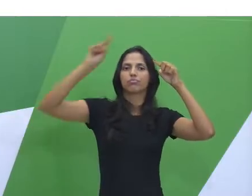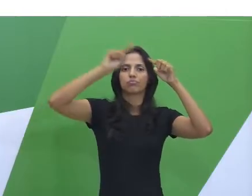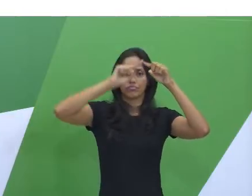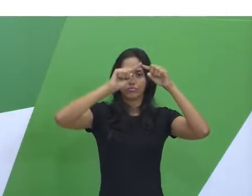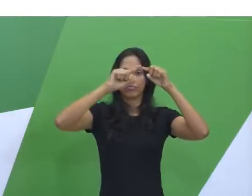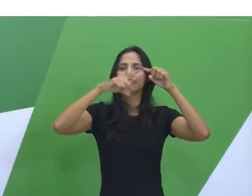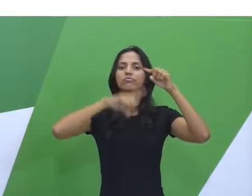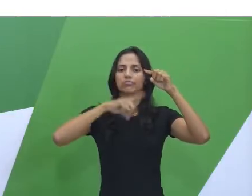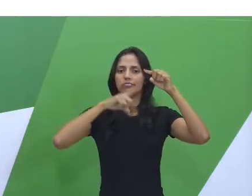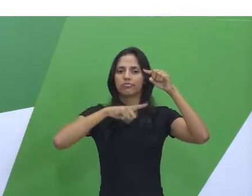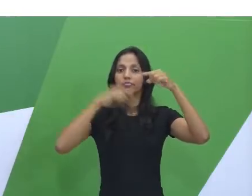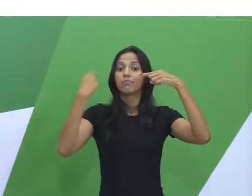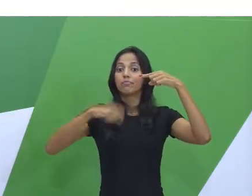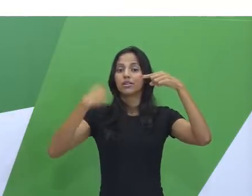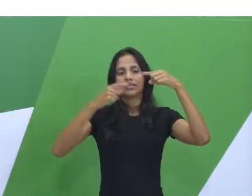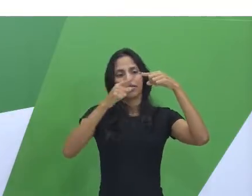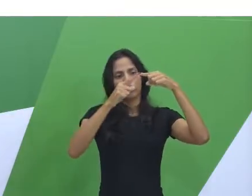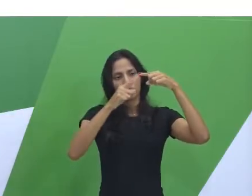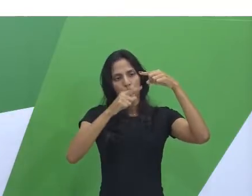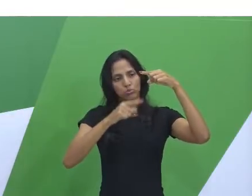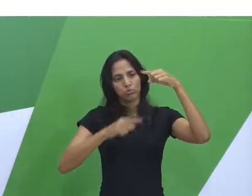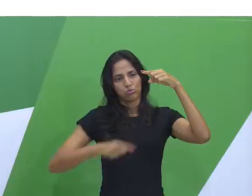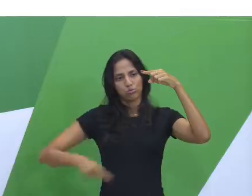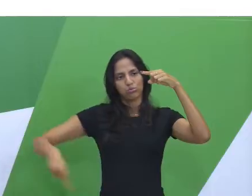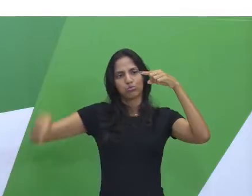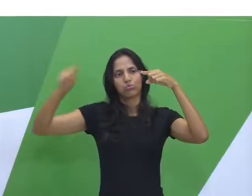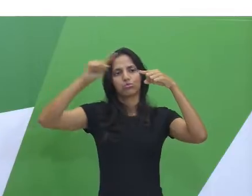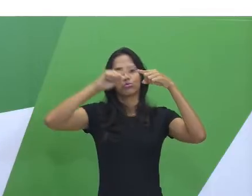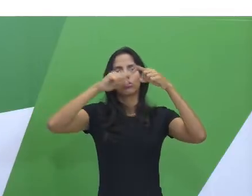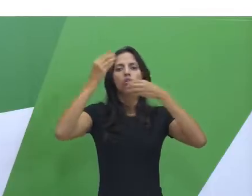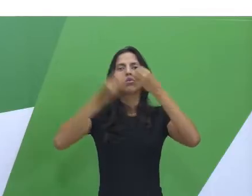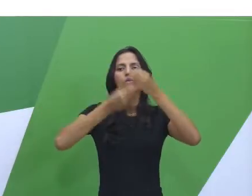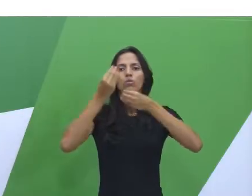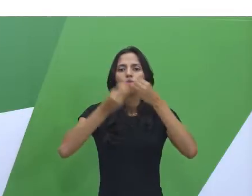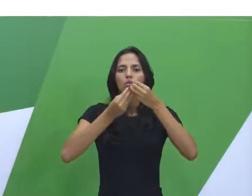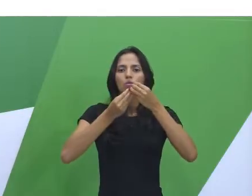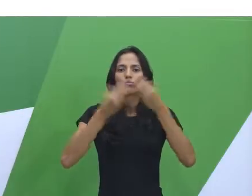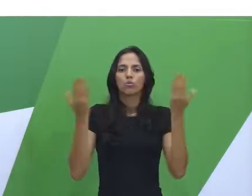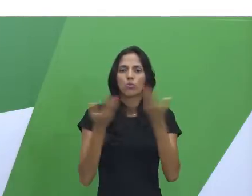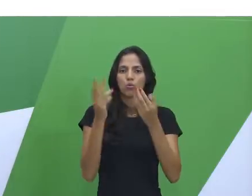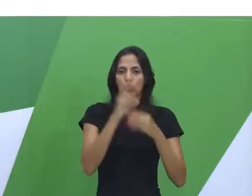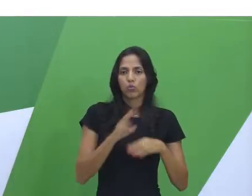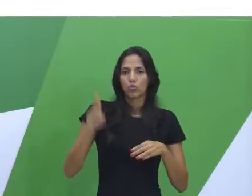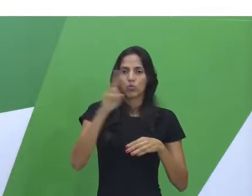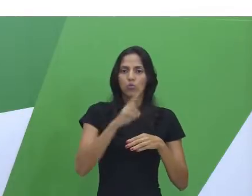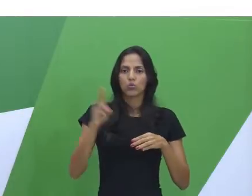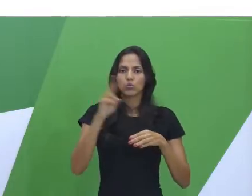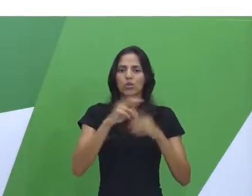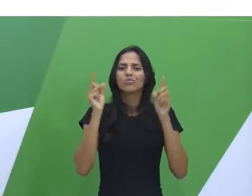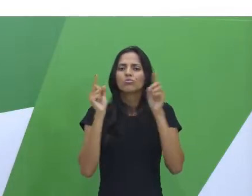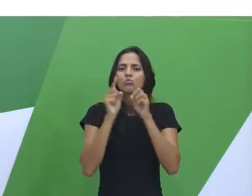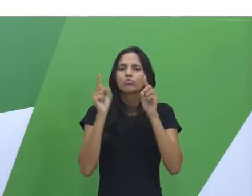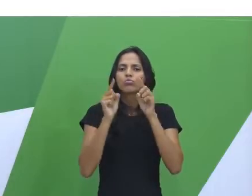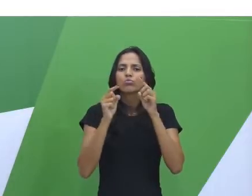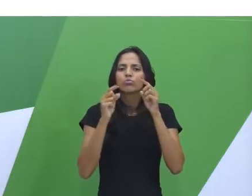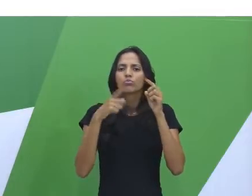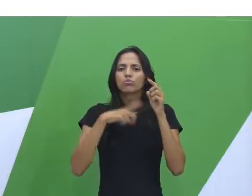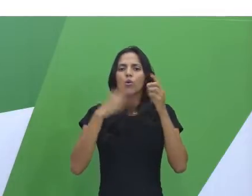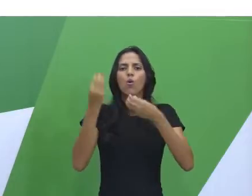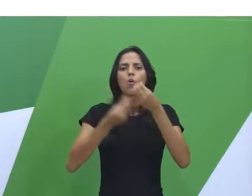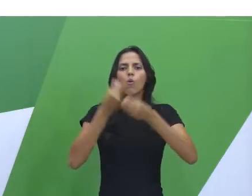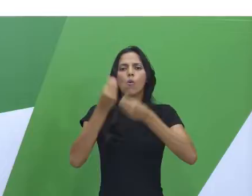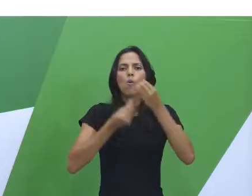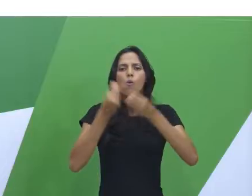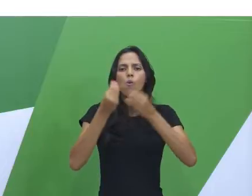seu complemento. Não é verdade? Geralmente os ângulos que nós estamos trabalhando são ângulos pequenos. Eu tenho que ter o meu complemento.